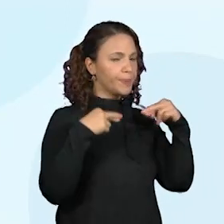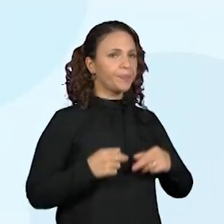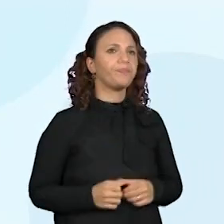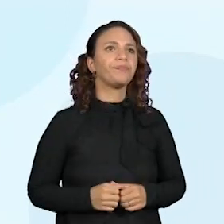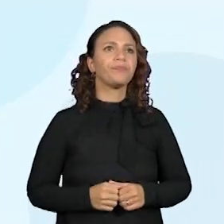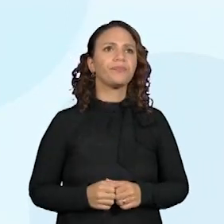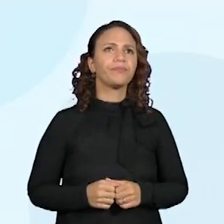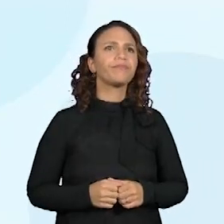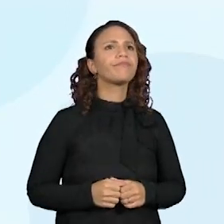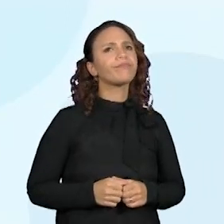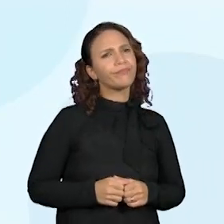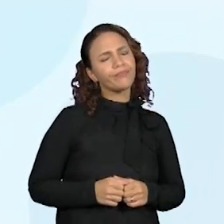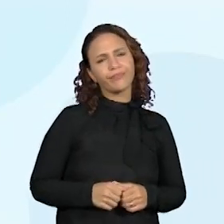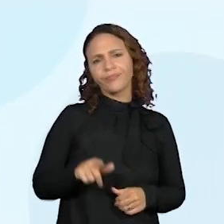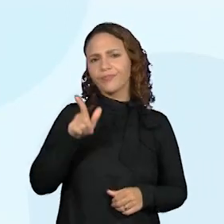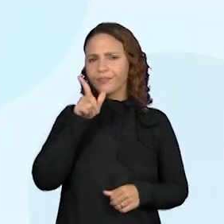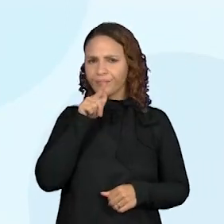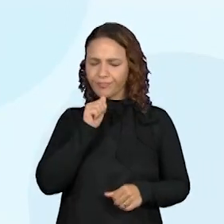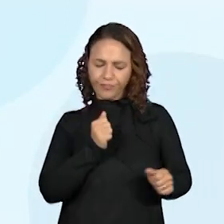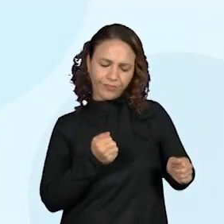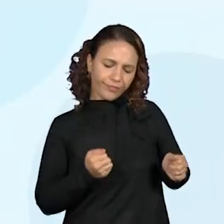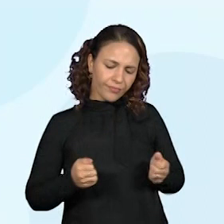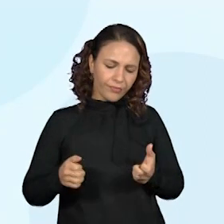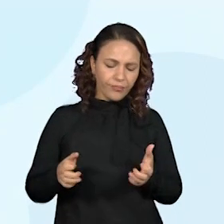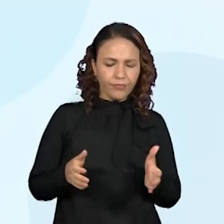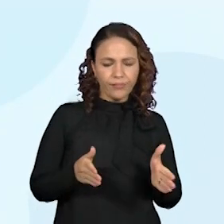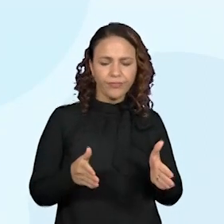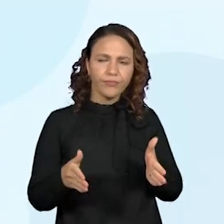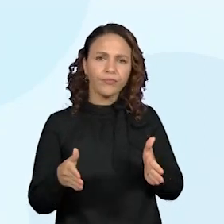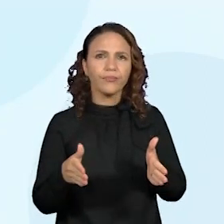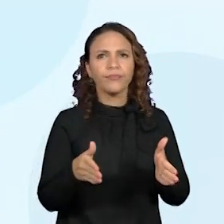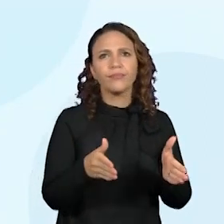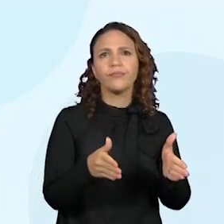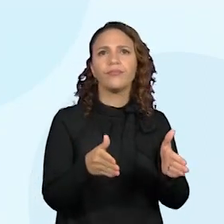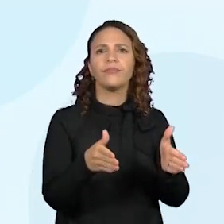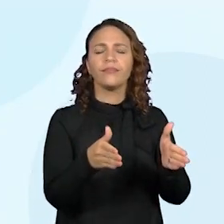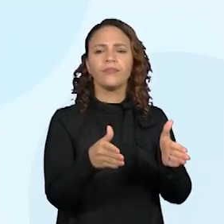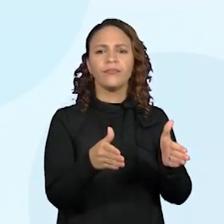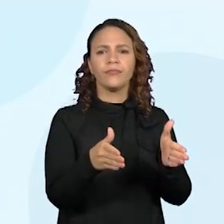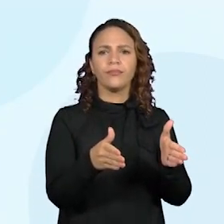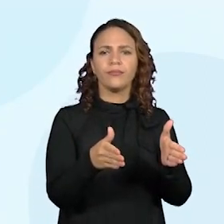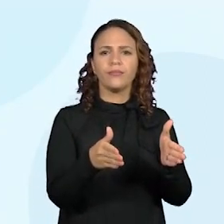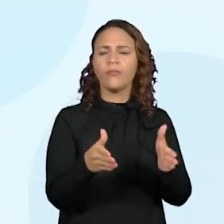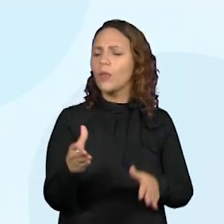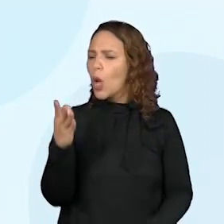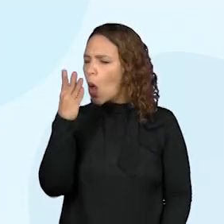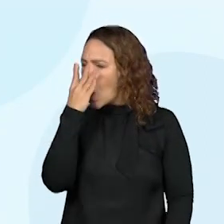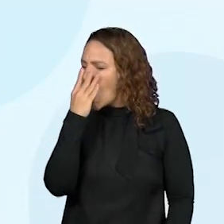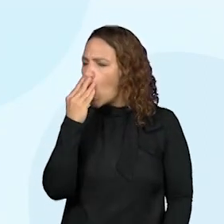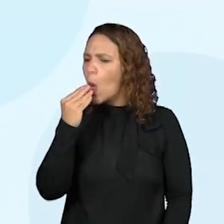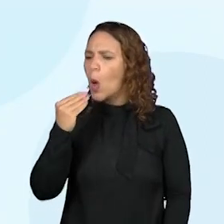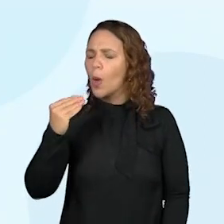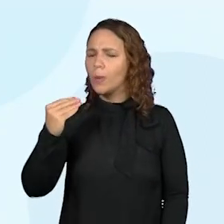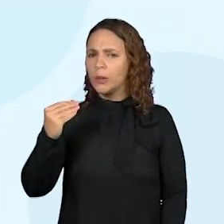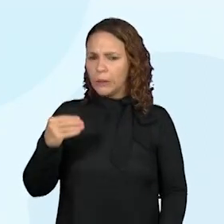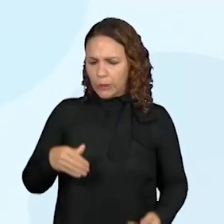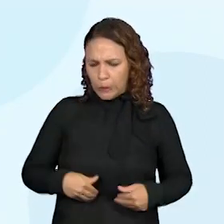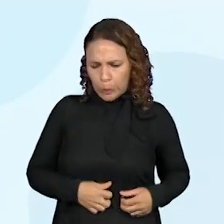Em um pequeno córrego, bebia água um lobo